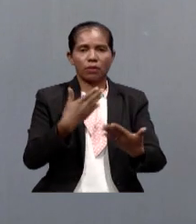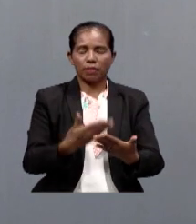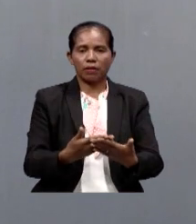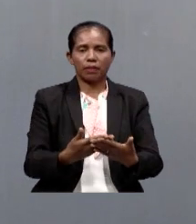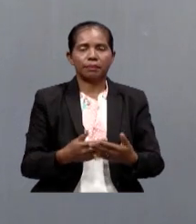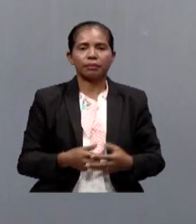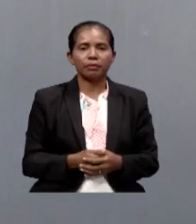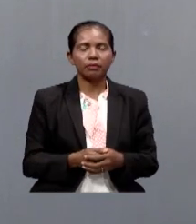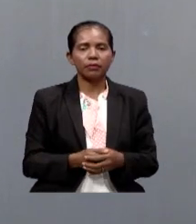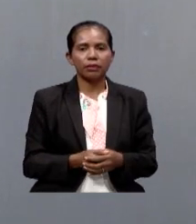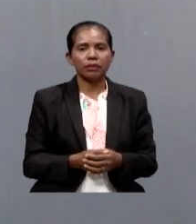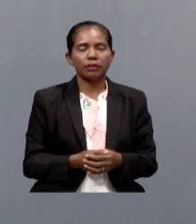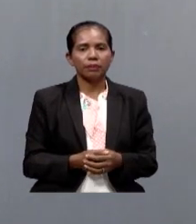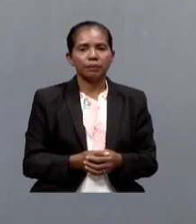né